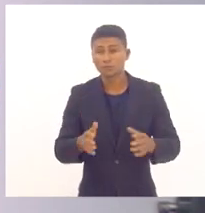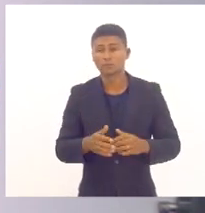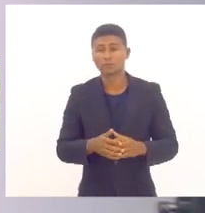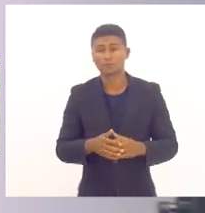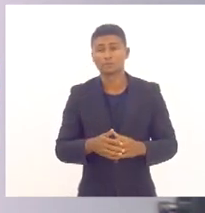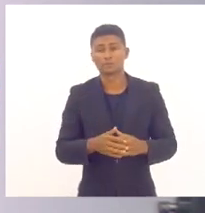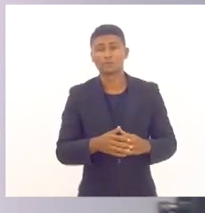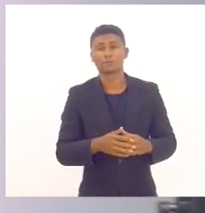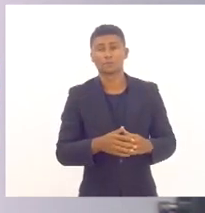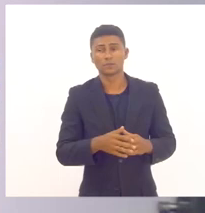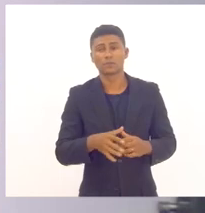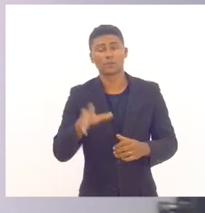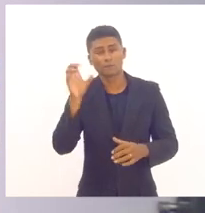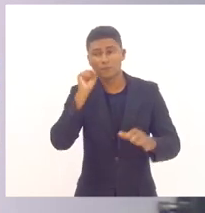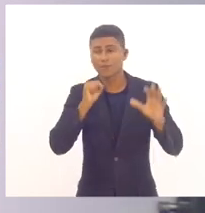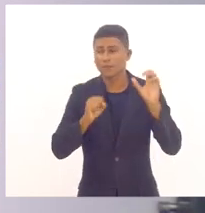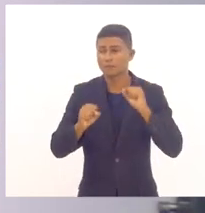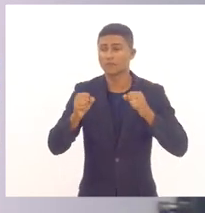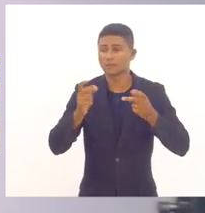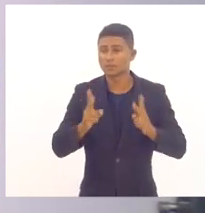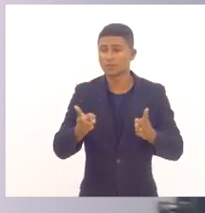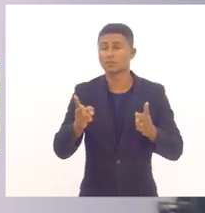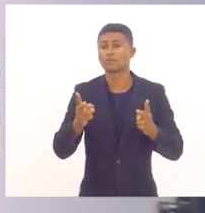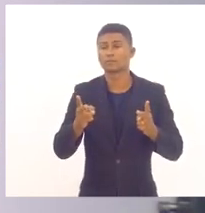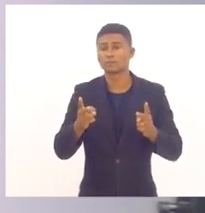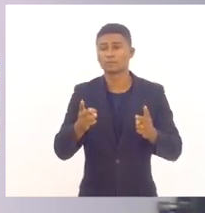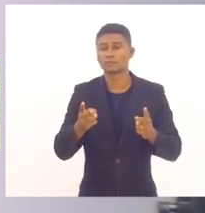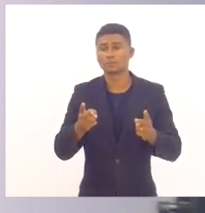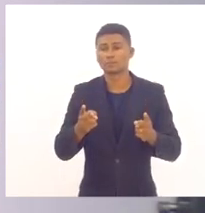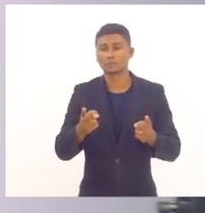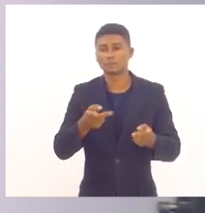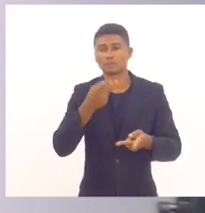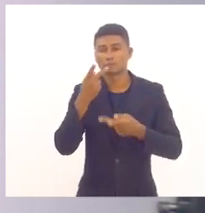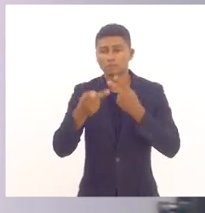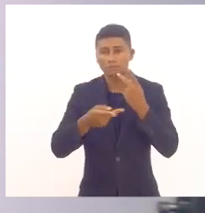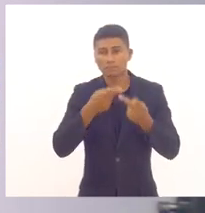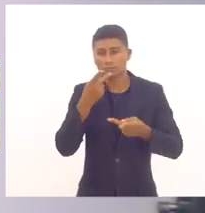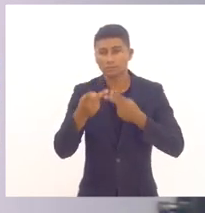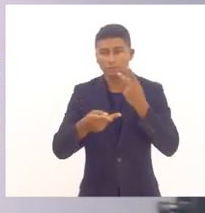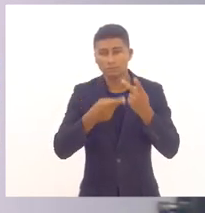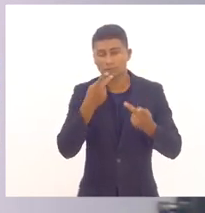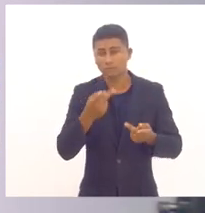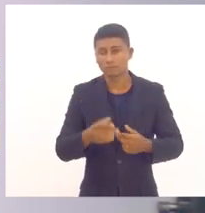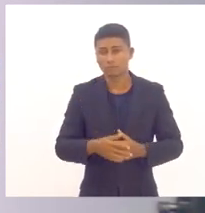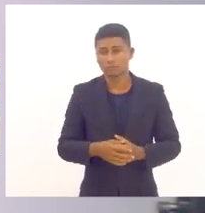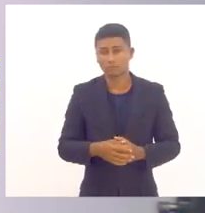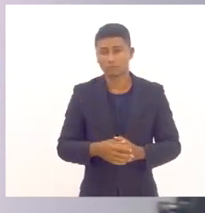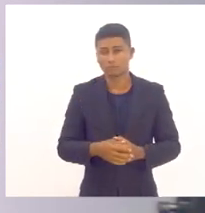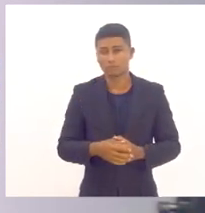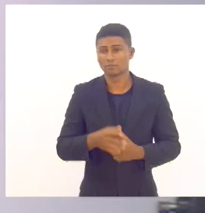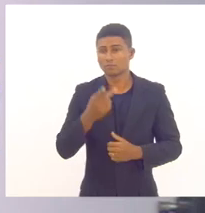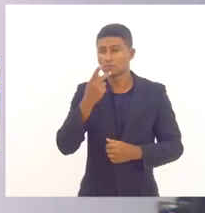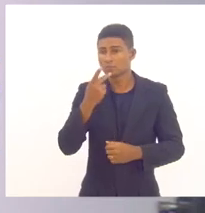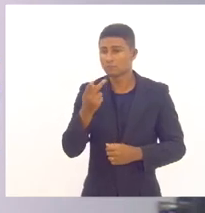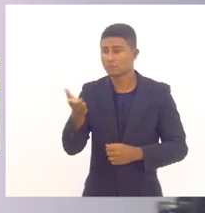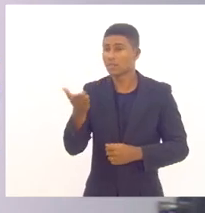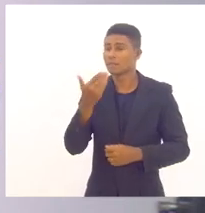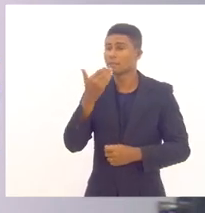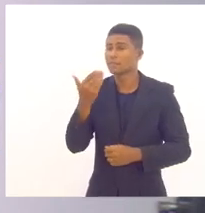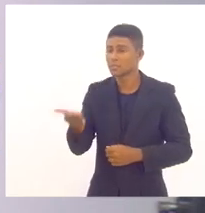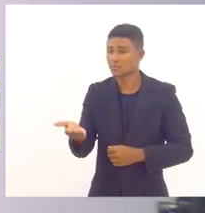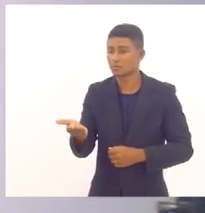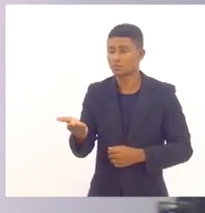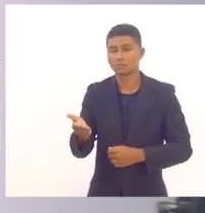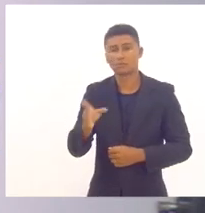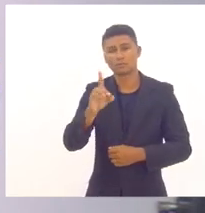já que a mestra pediu ali, toda vez que eu falo, ela abre a boca lá. Então, vou pegar, vou citar o nome dela, porque ela pediu. A